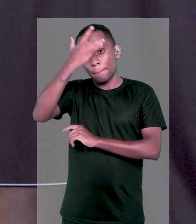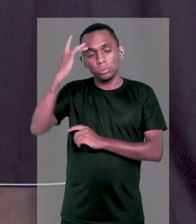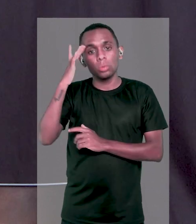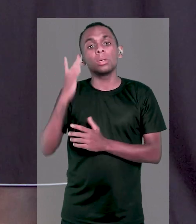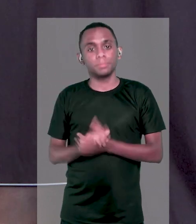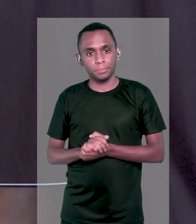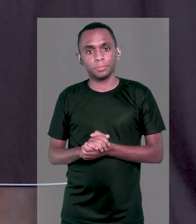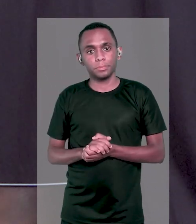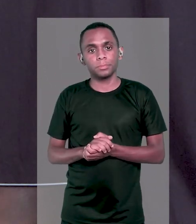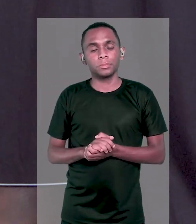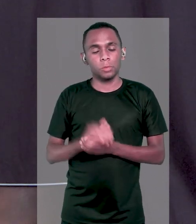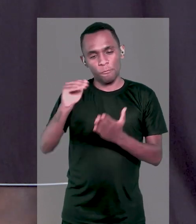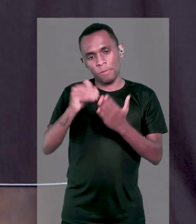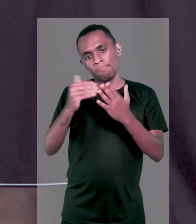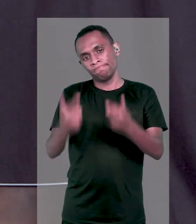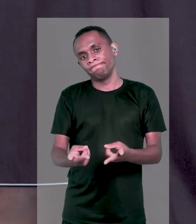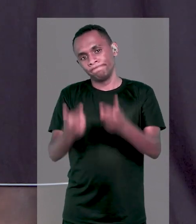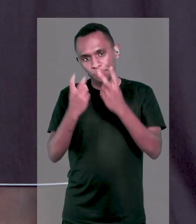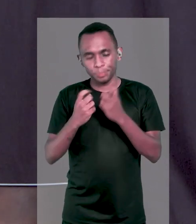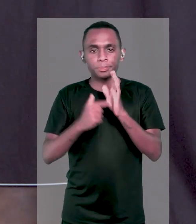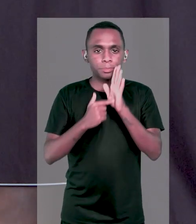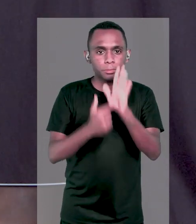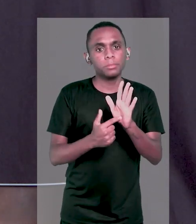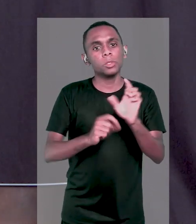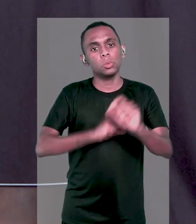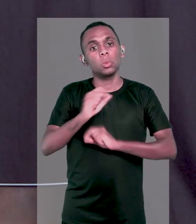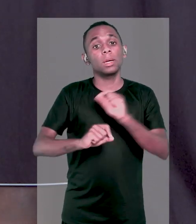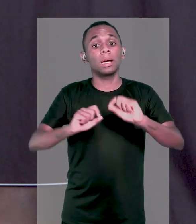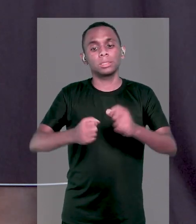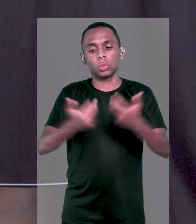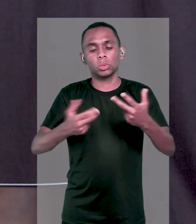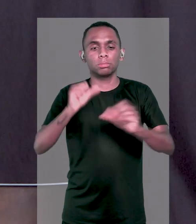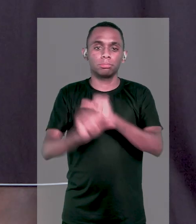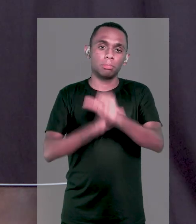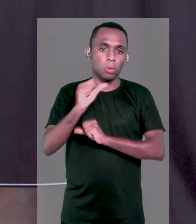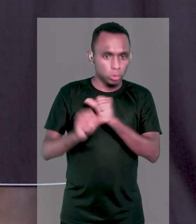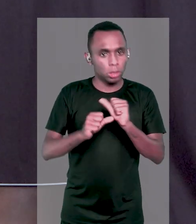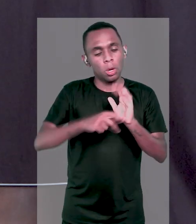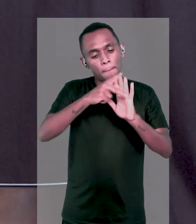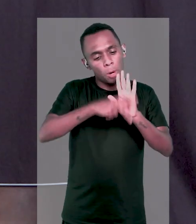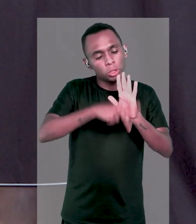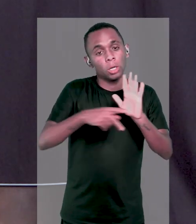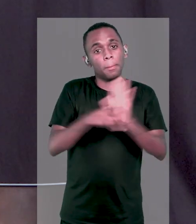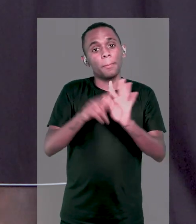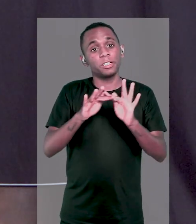de fotografias que é de grande beleza de grande poesia e muito expressiva ela